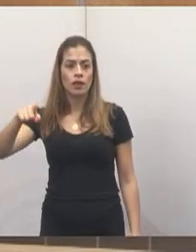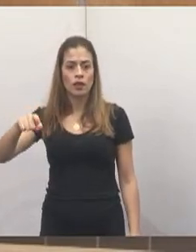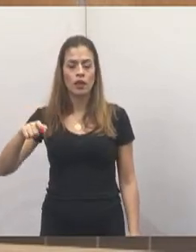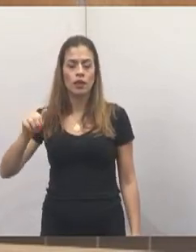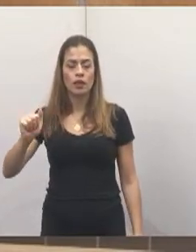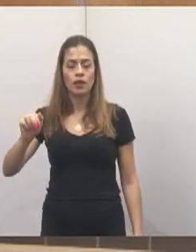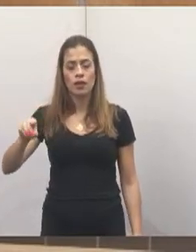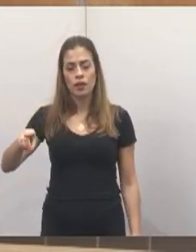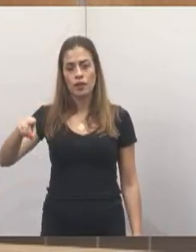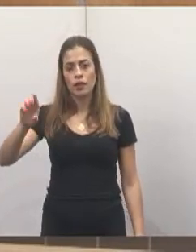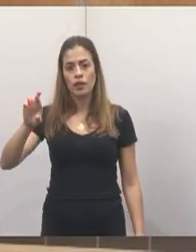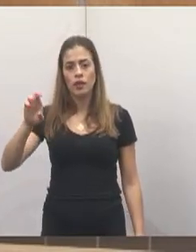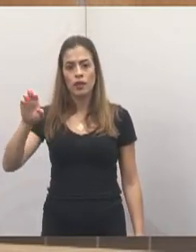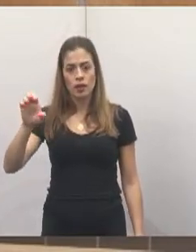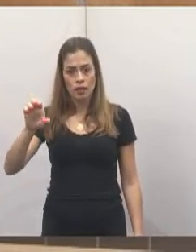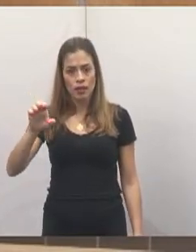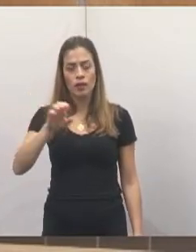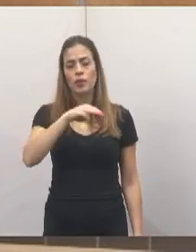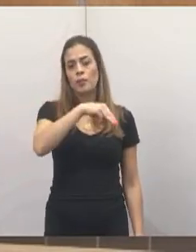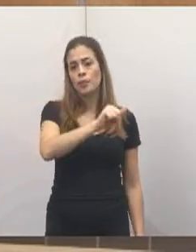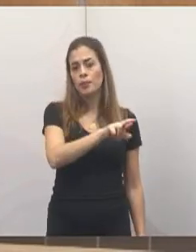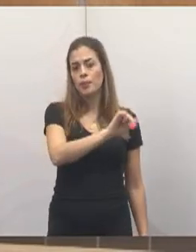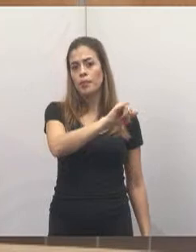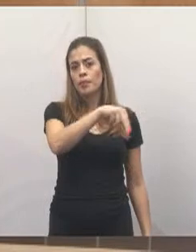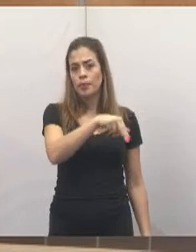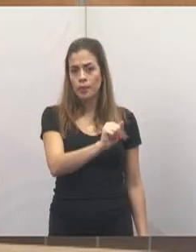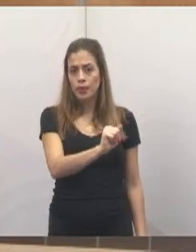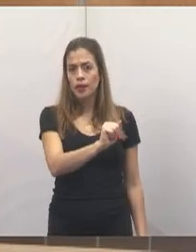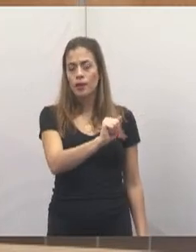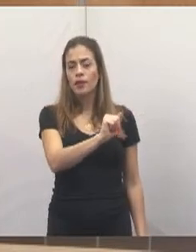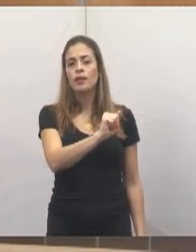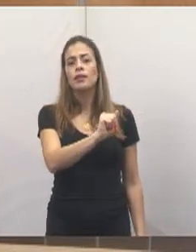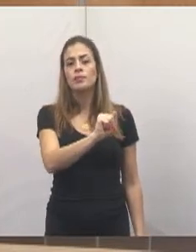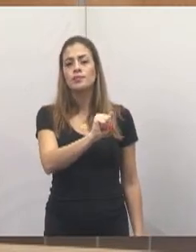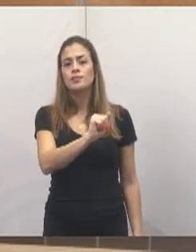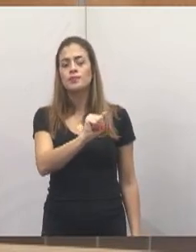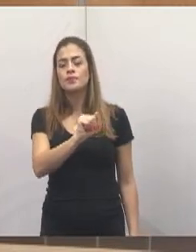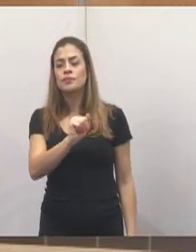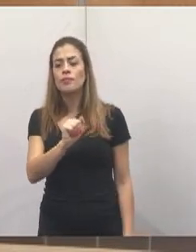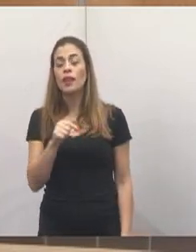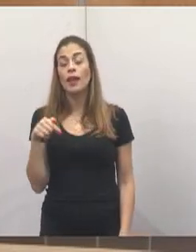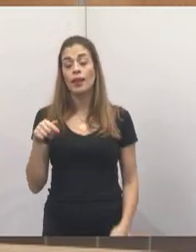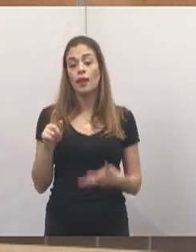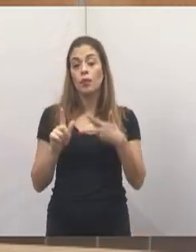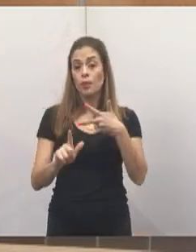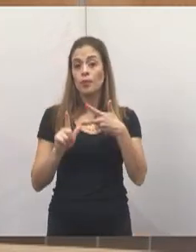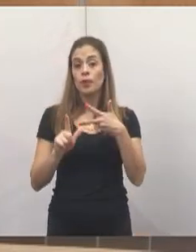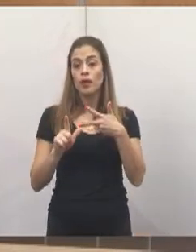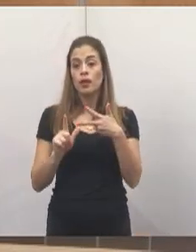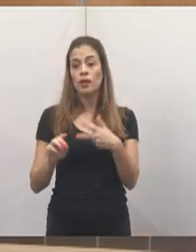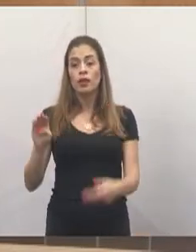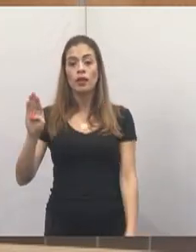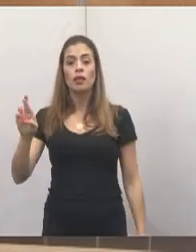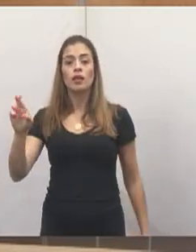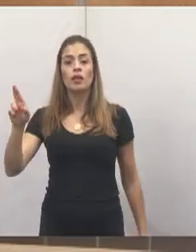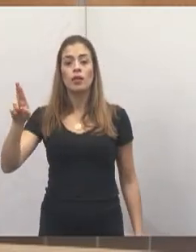Santos, doutora Marina Fabretti de Araújo Castione, e aqui, do Poder Legislativo, a doutora Bruna Patrocínio